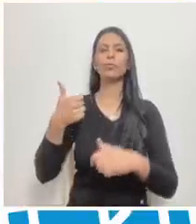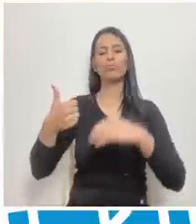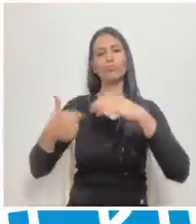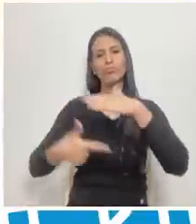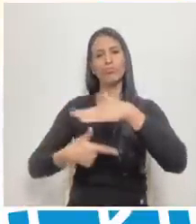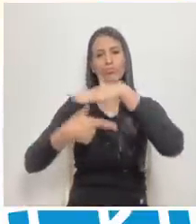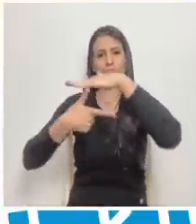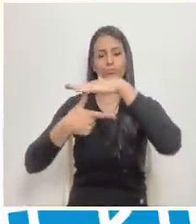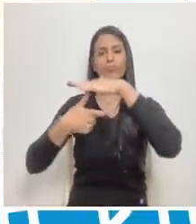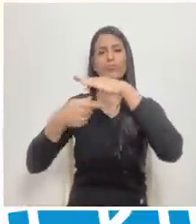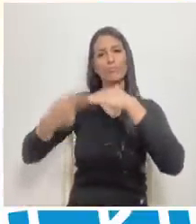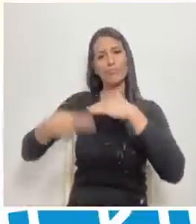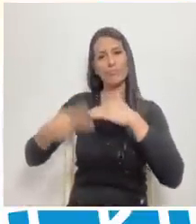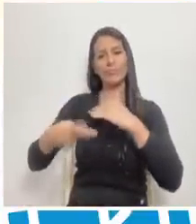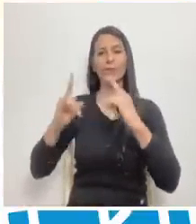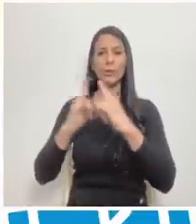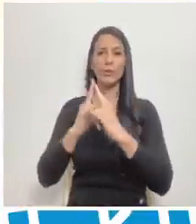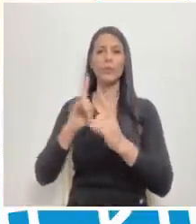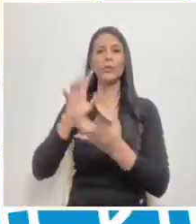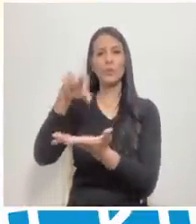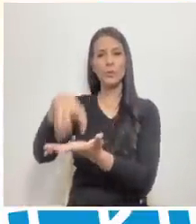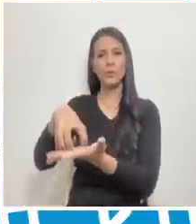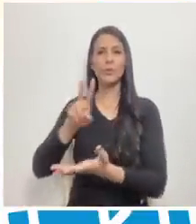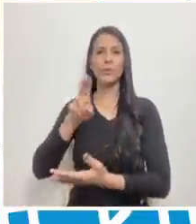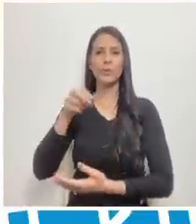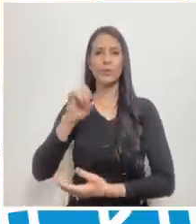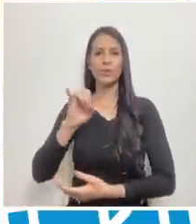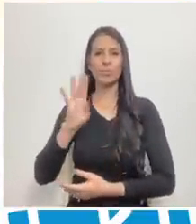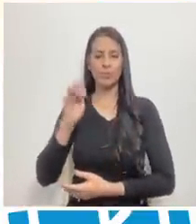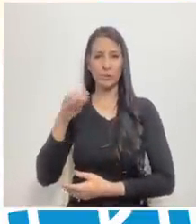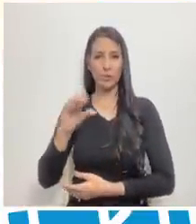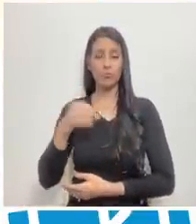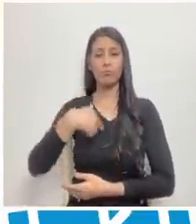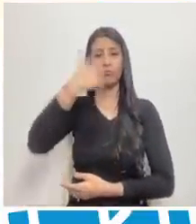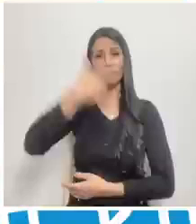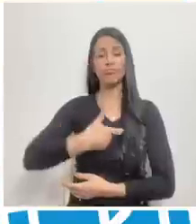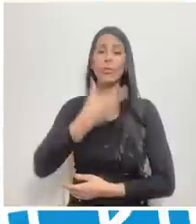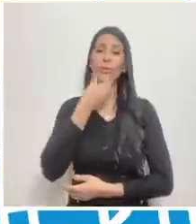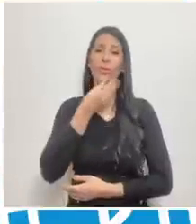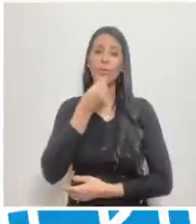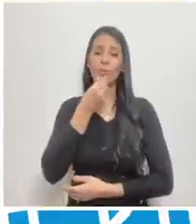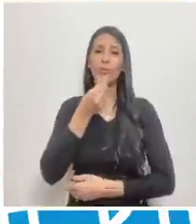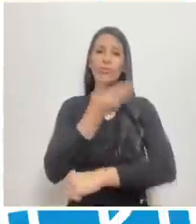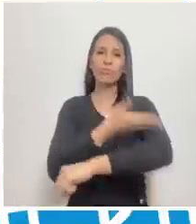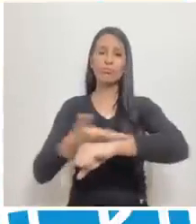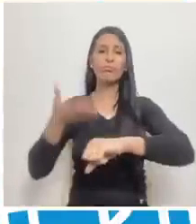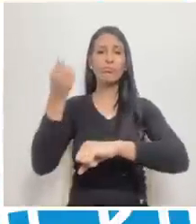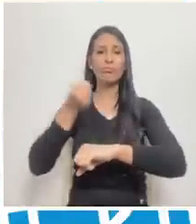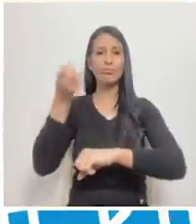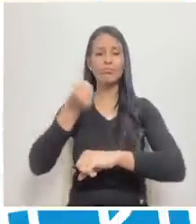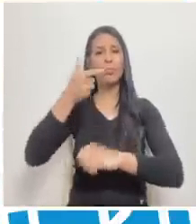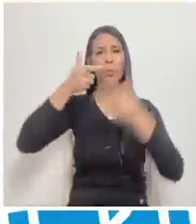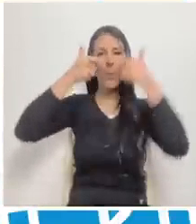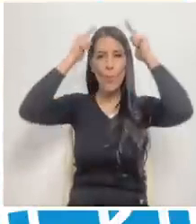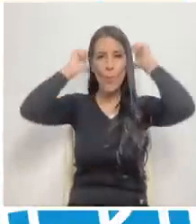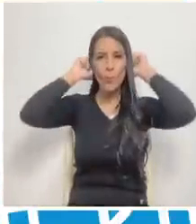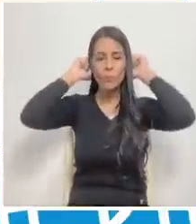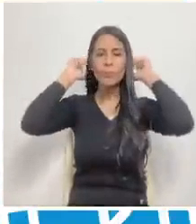Sou um homem branco, careca, de óculos, de